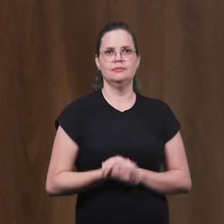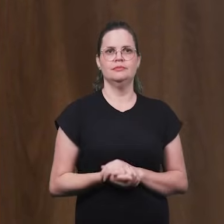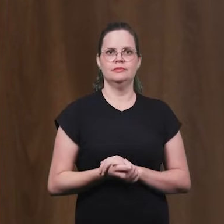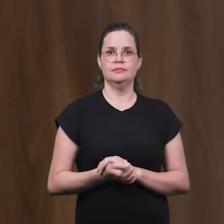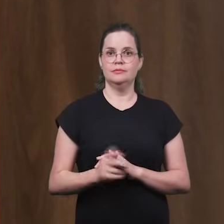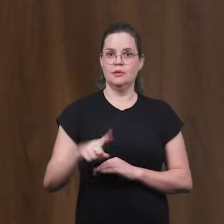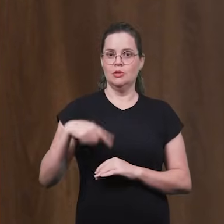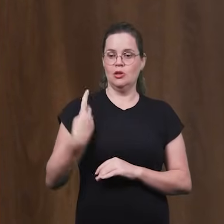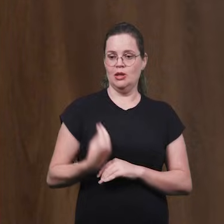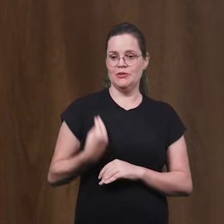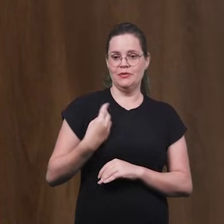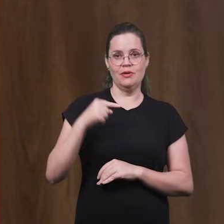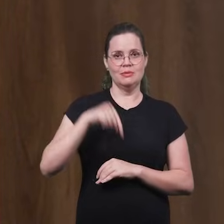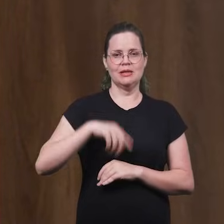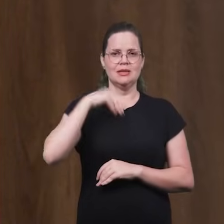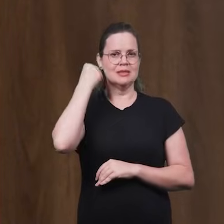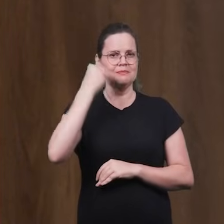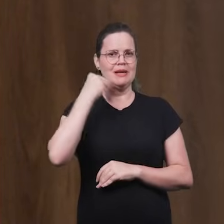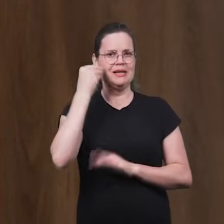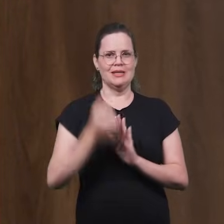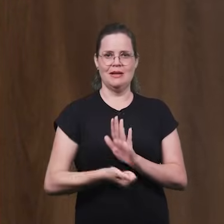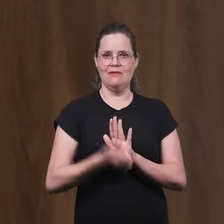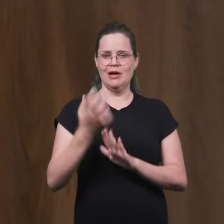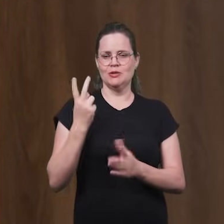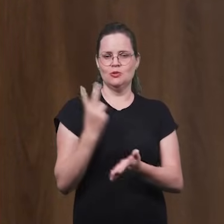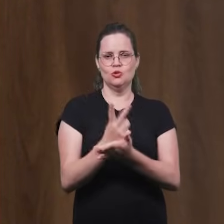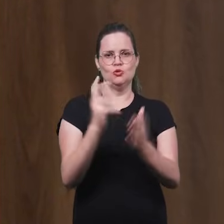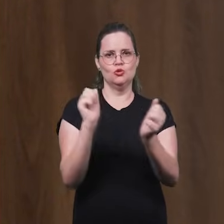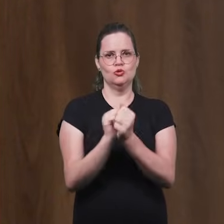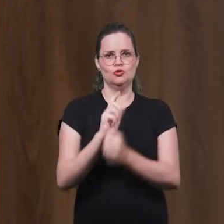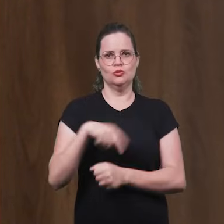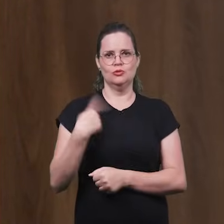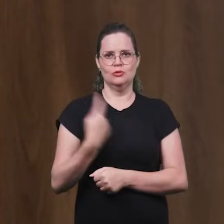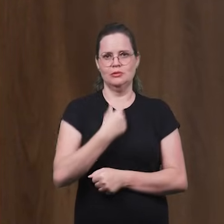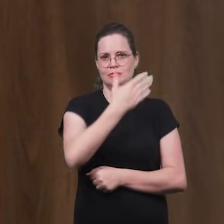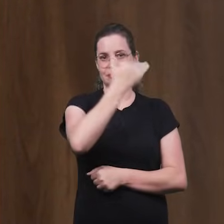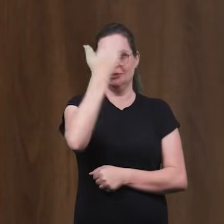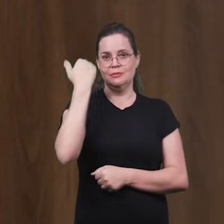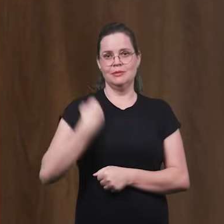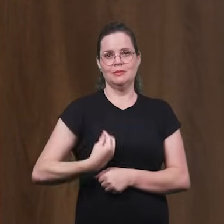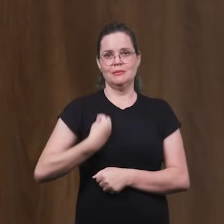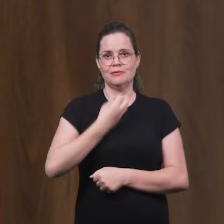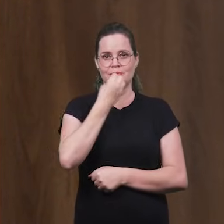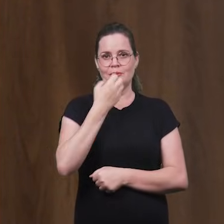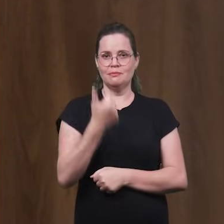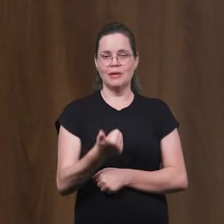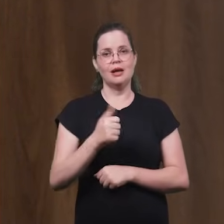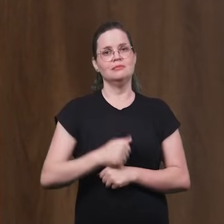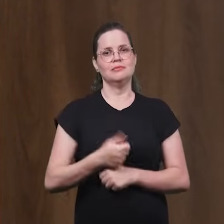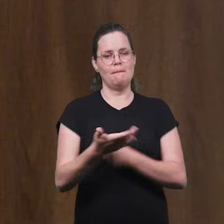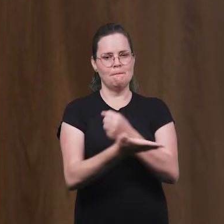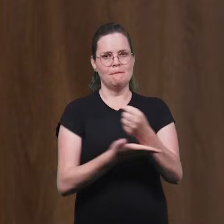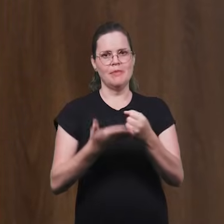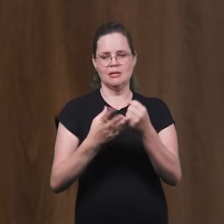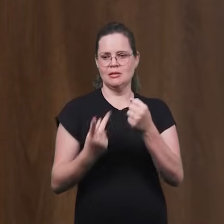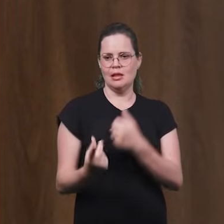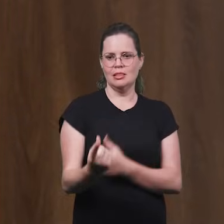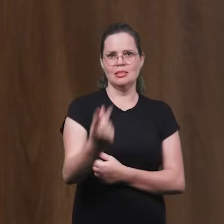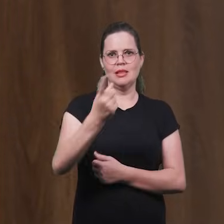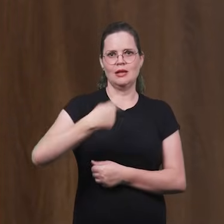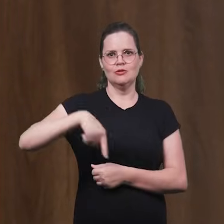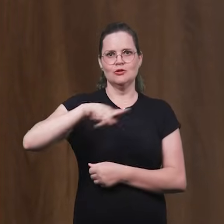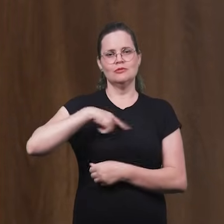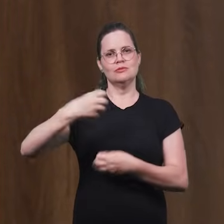etc. Aqui nós vivemos todas essas experiências. Permaneça conosco. Sabedoria para viver bem.